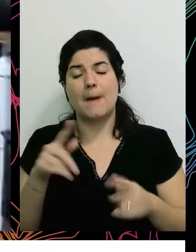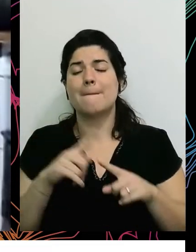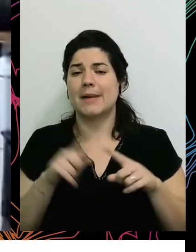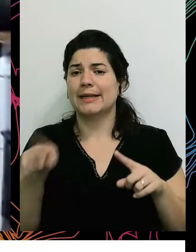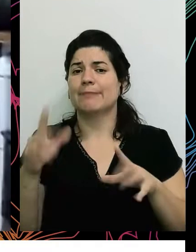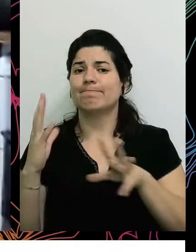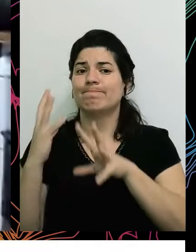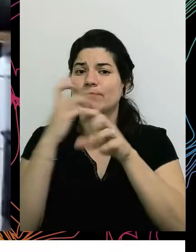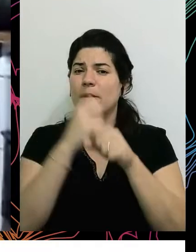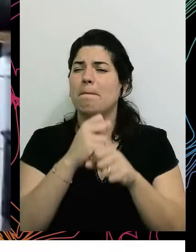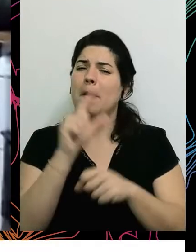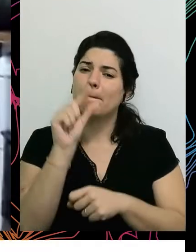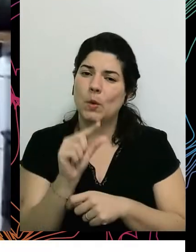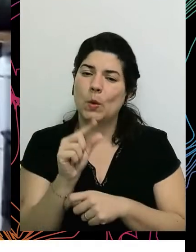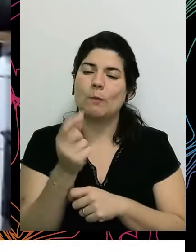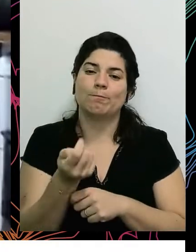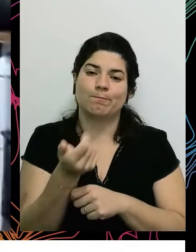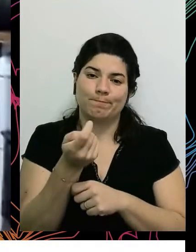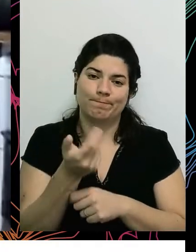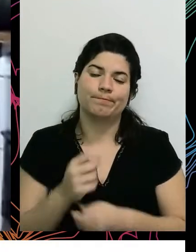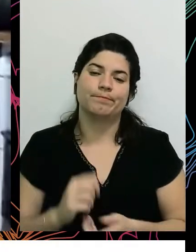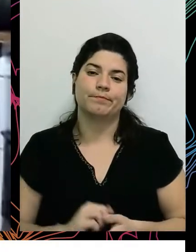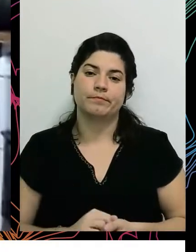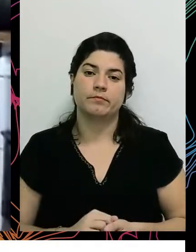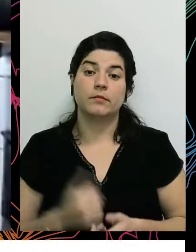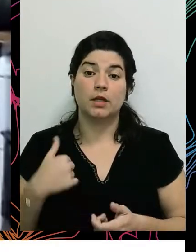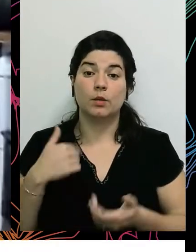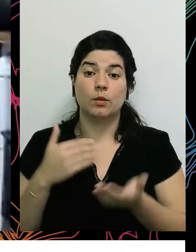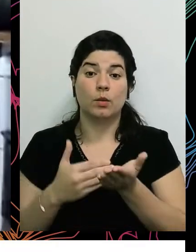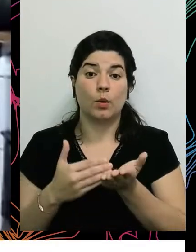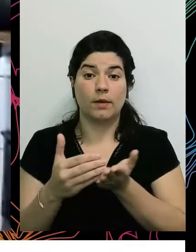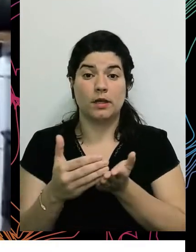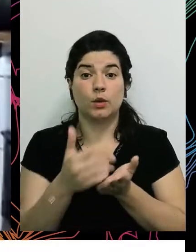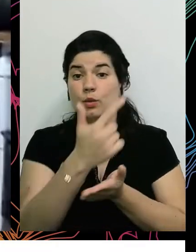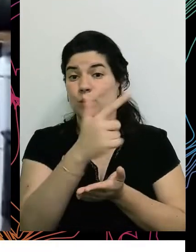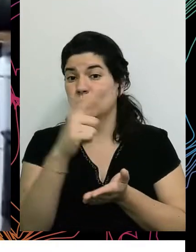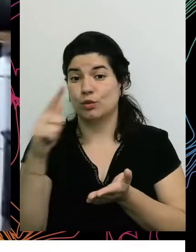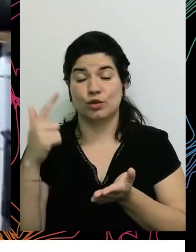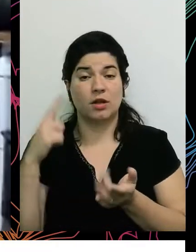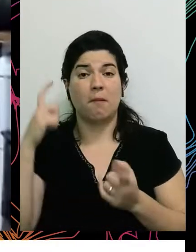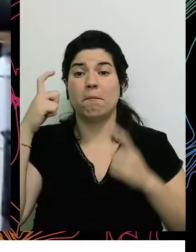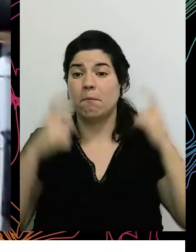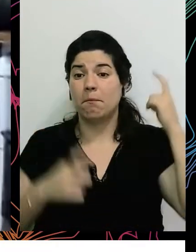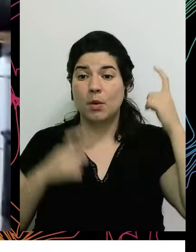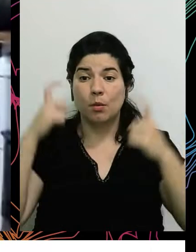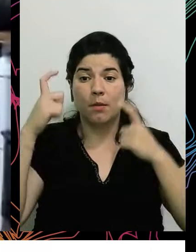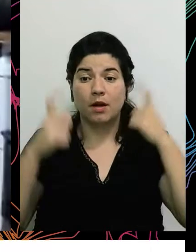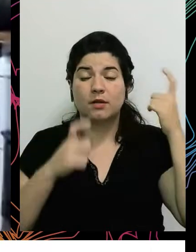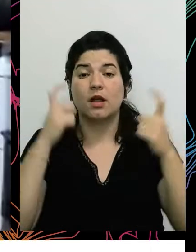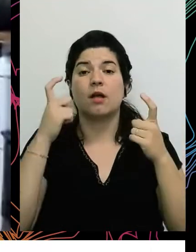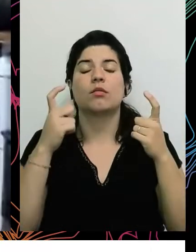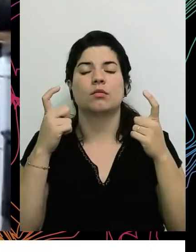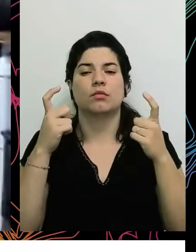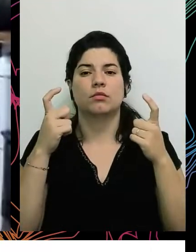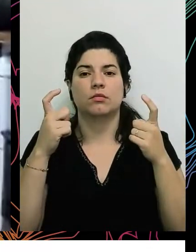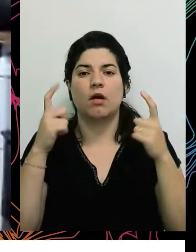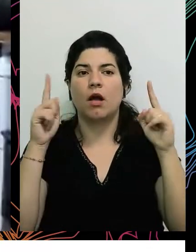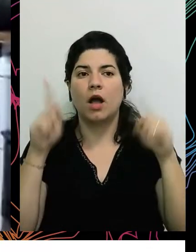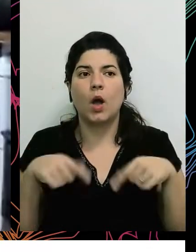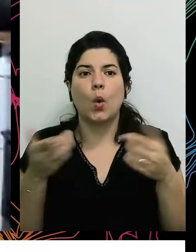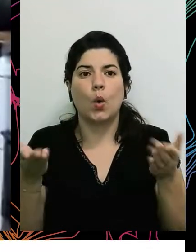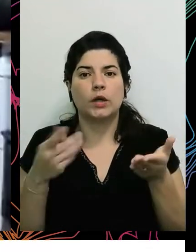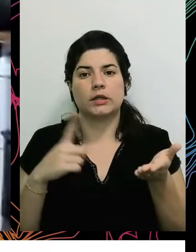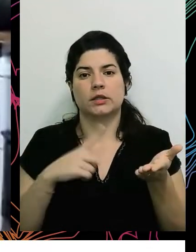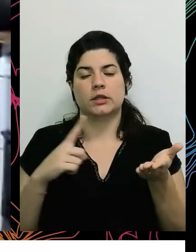muito baixo ainda. Então, quando eu comecei, não havia toda essa preocupação que hoje nós temos